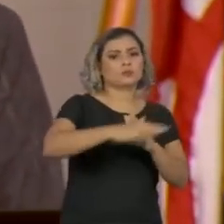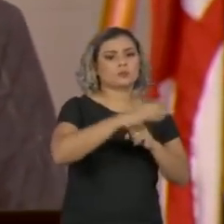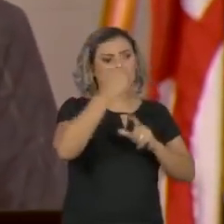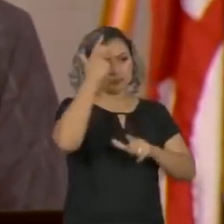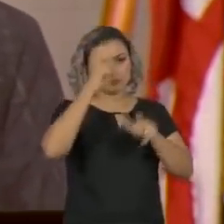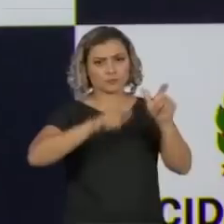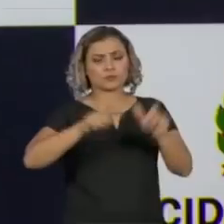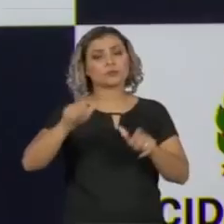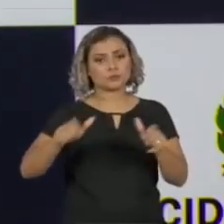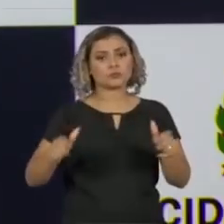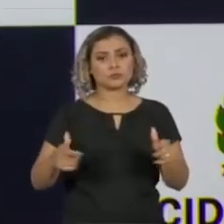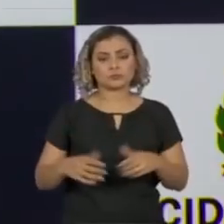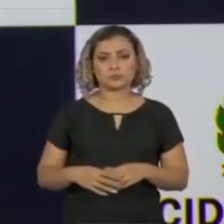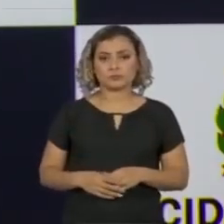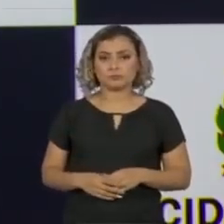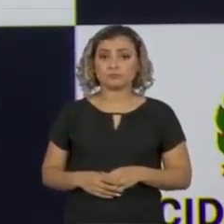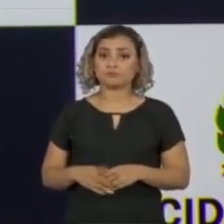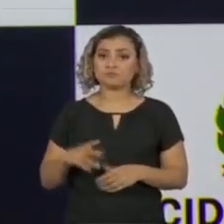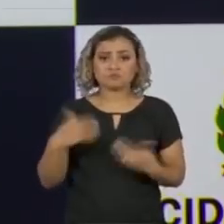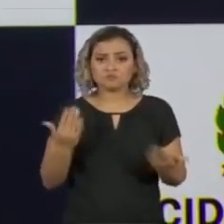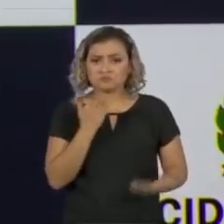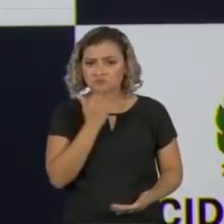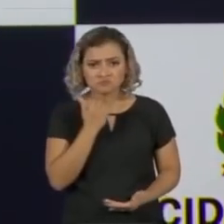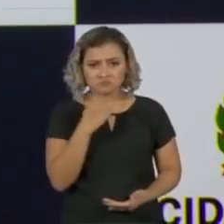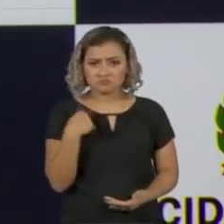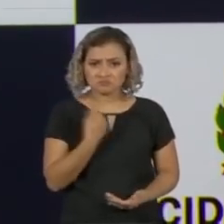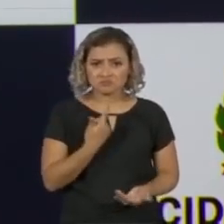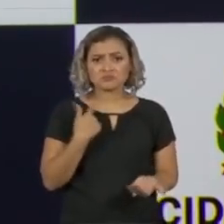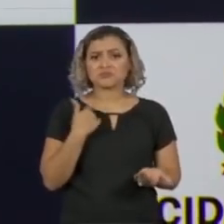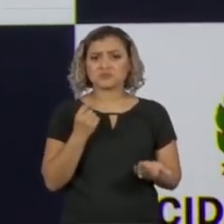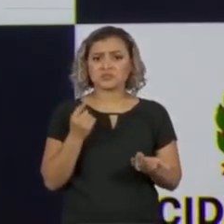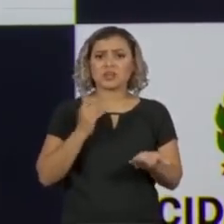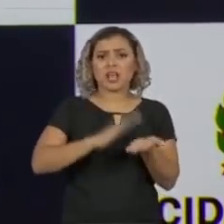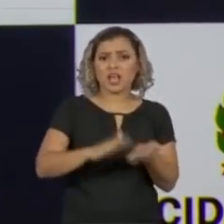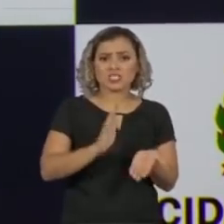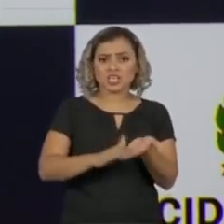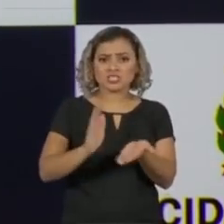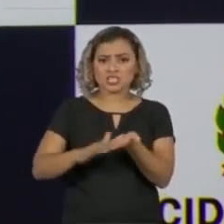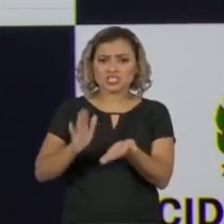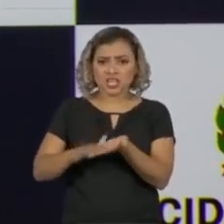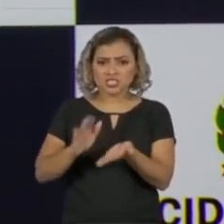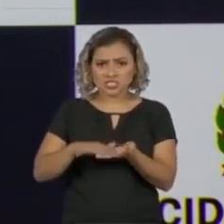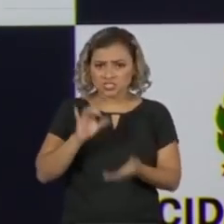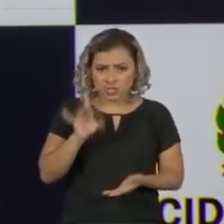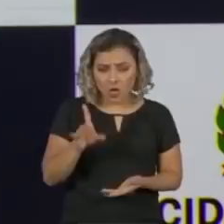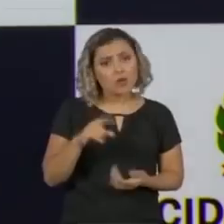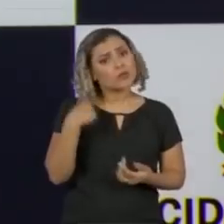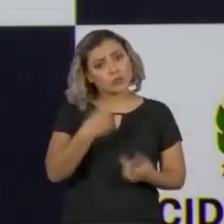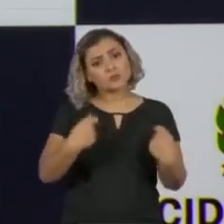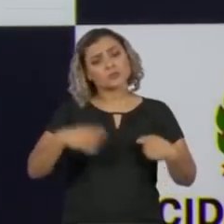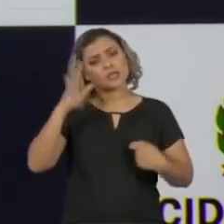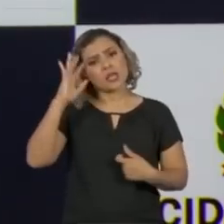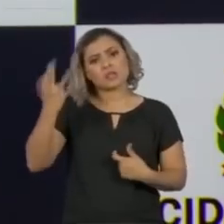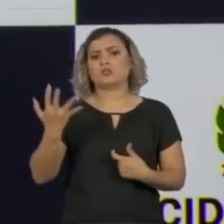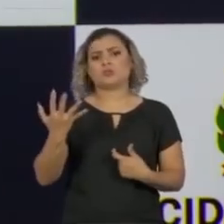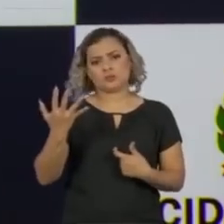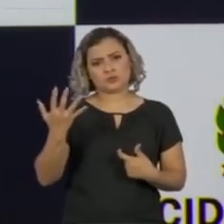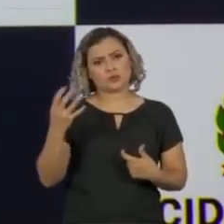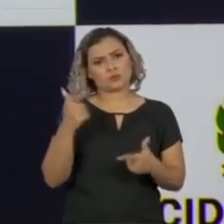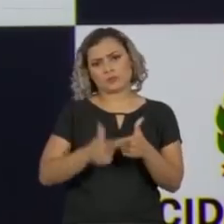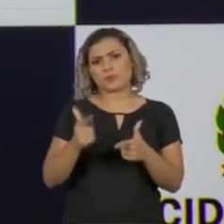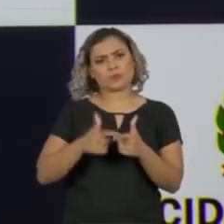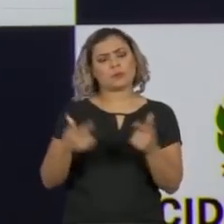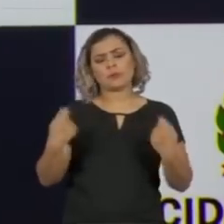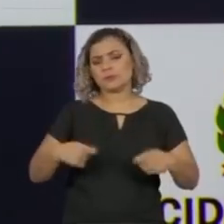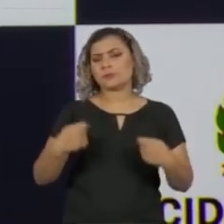pessoas na sociedade. Não adianta a gente ficar só gastando com acolhimento se a gente não consegue resolver o problema de uma vez por